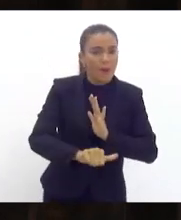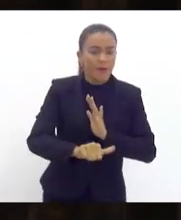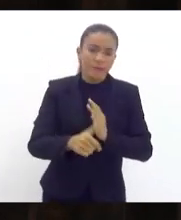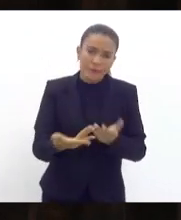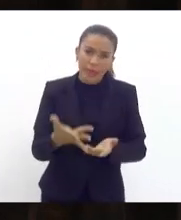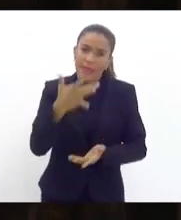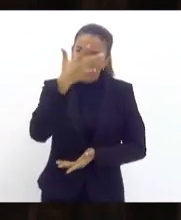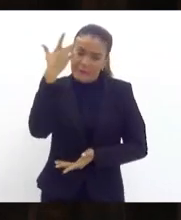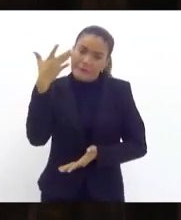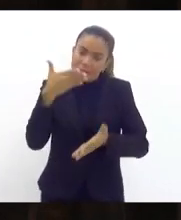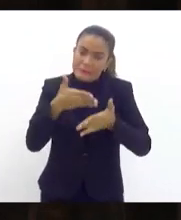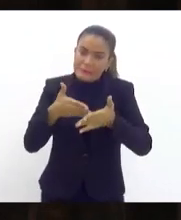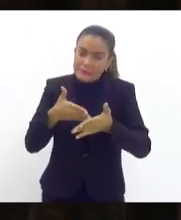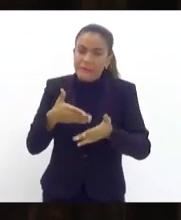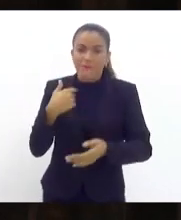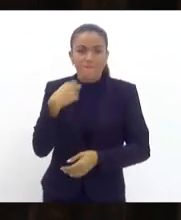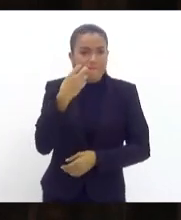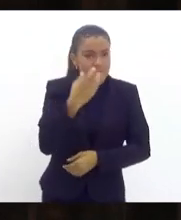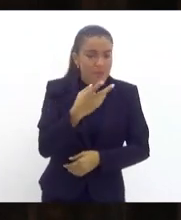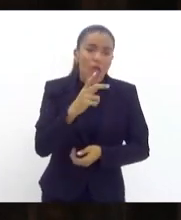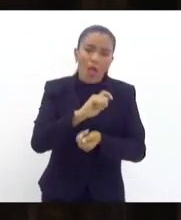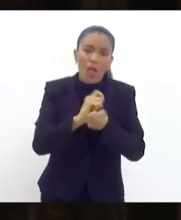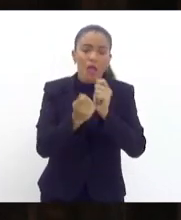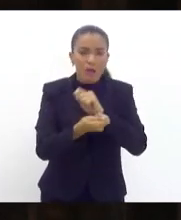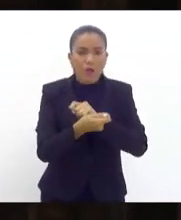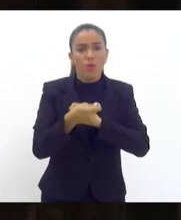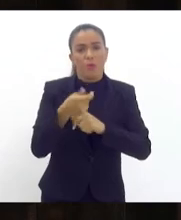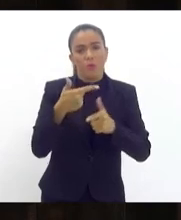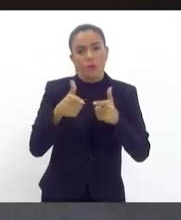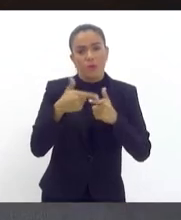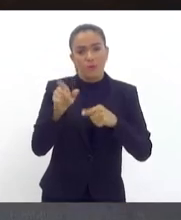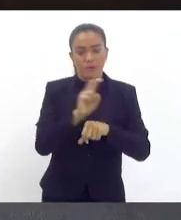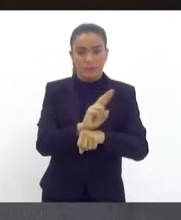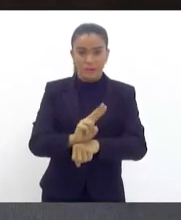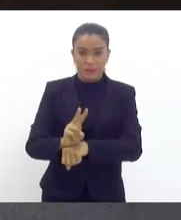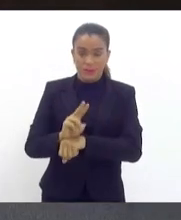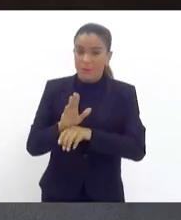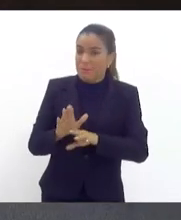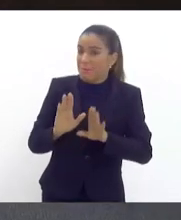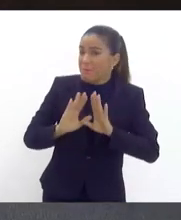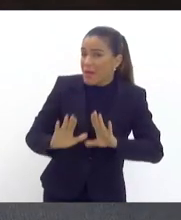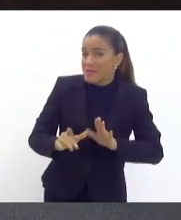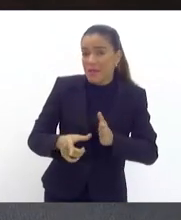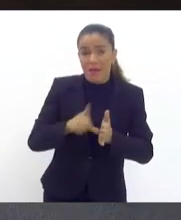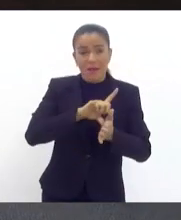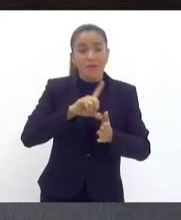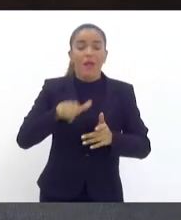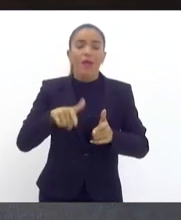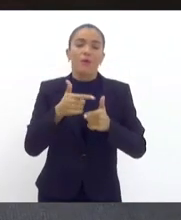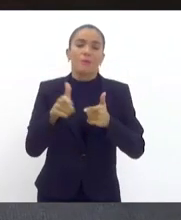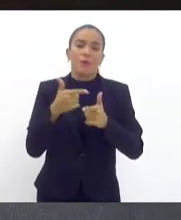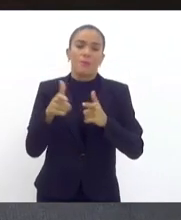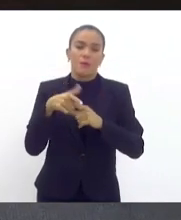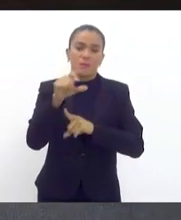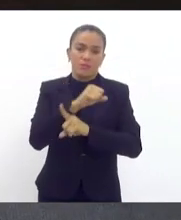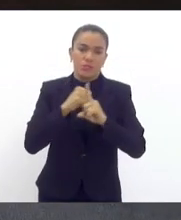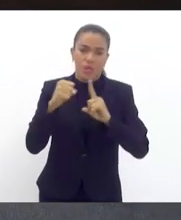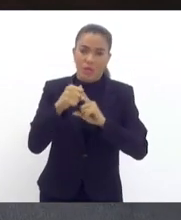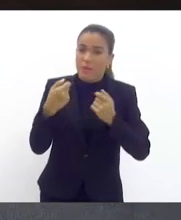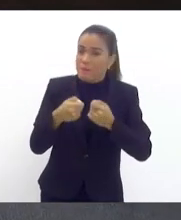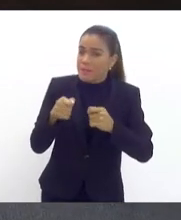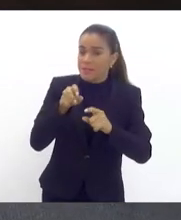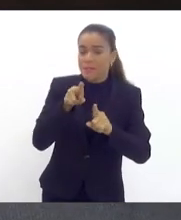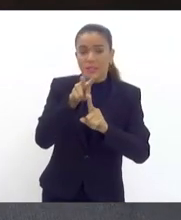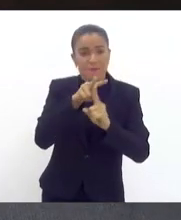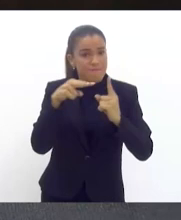dificuldade muito grande viram problemas de segurança se torna um problema de segurança mas antes disso é um problema social e tem que ser visto de